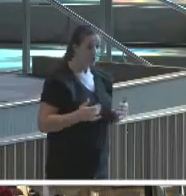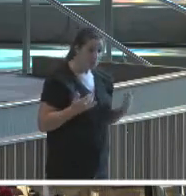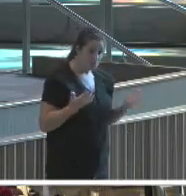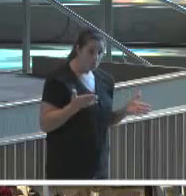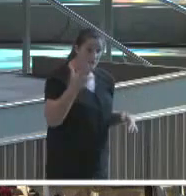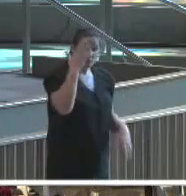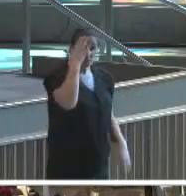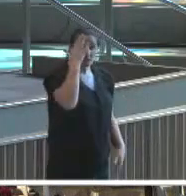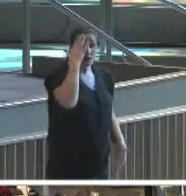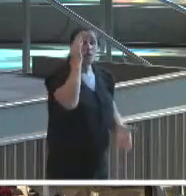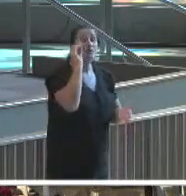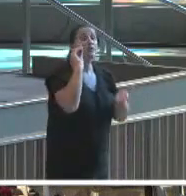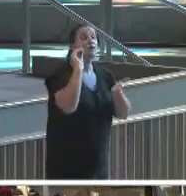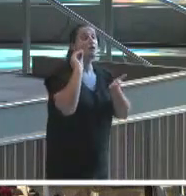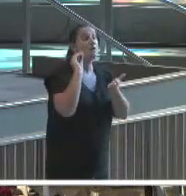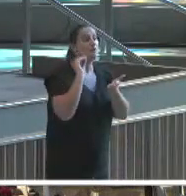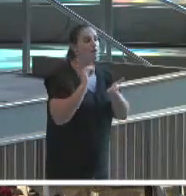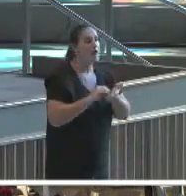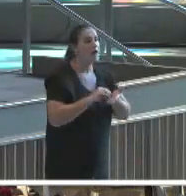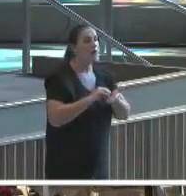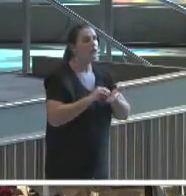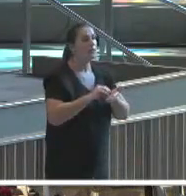sabe o que nos falta? Temor do Senhor.